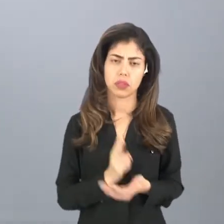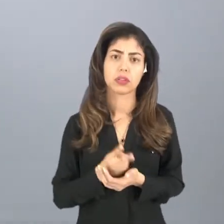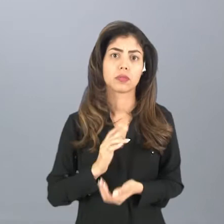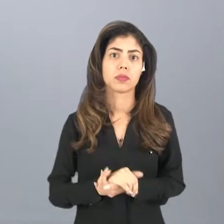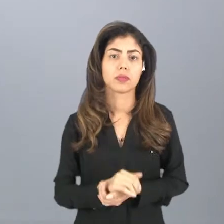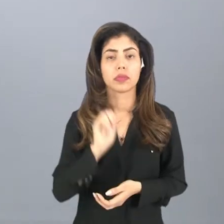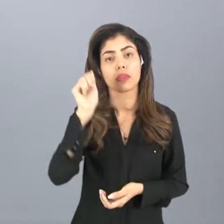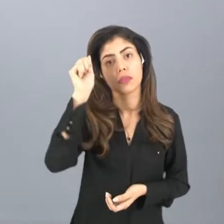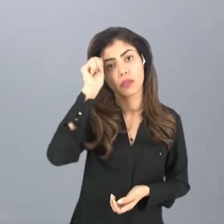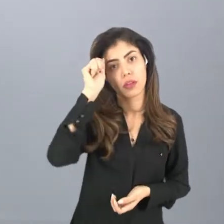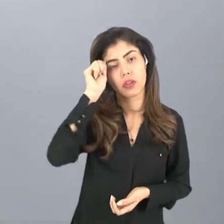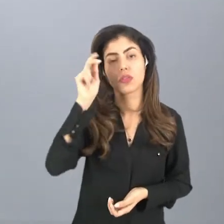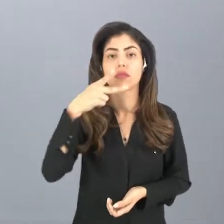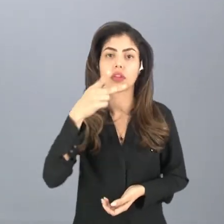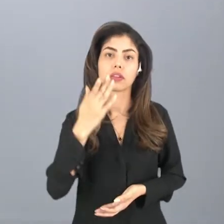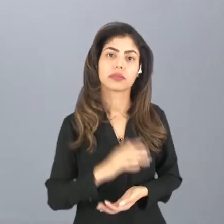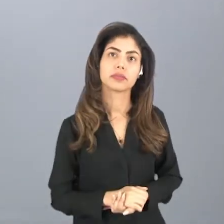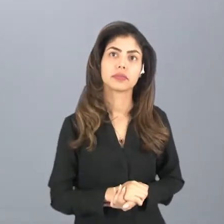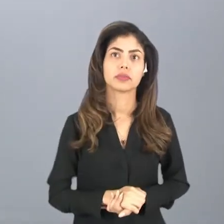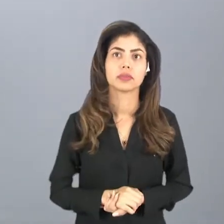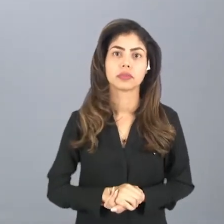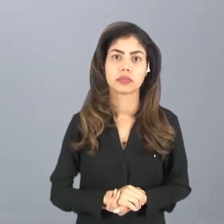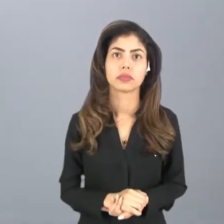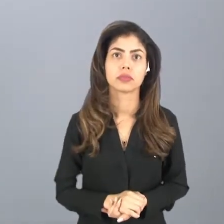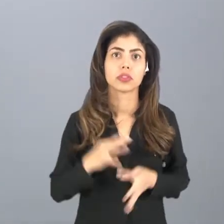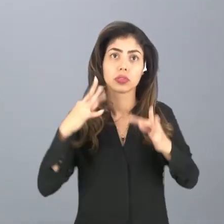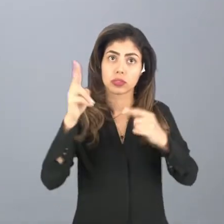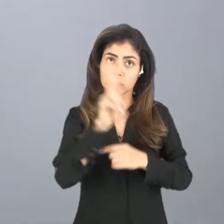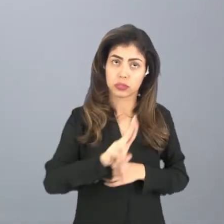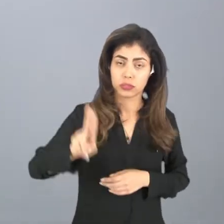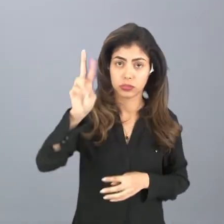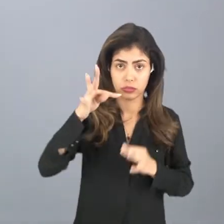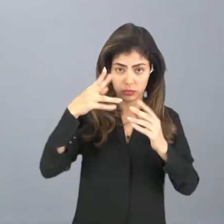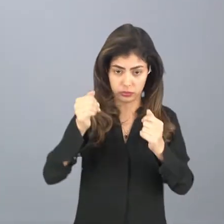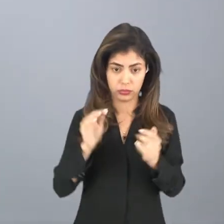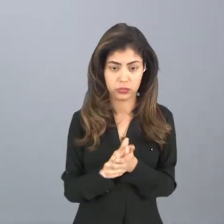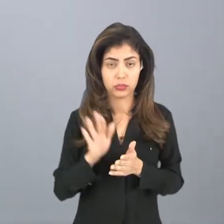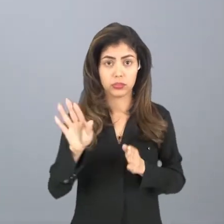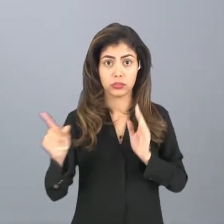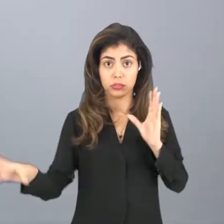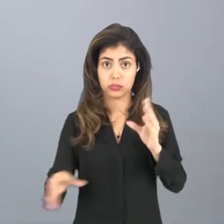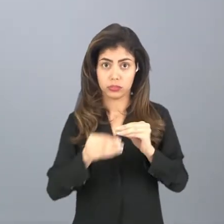que o autor queria passar, né. Então, eu vou utilizar de todas as estratégias